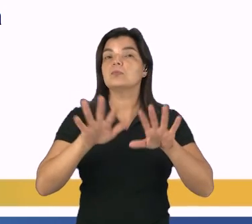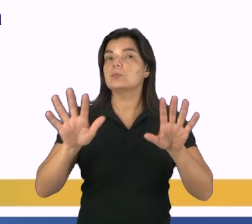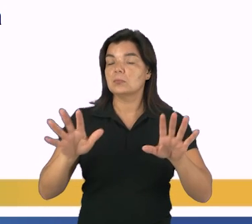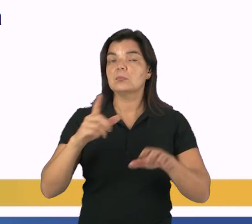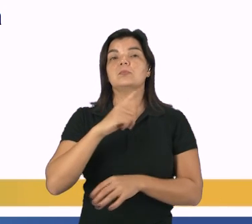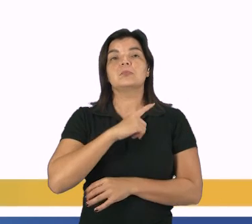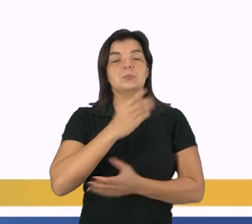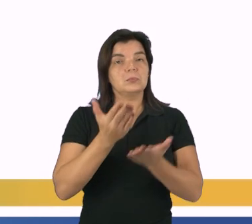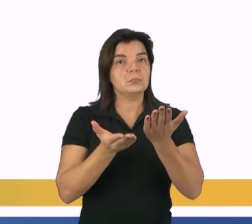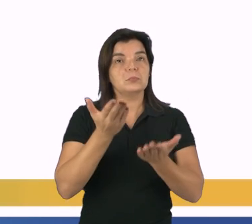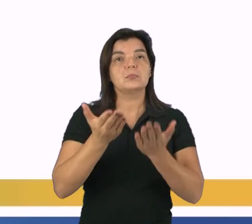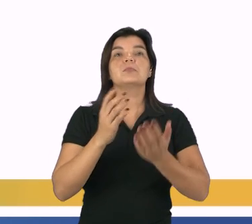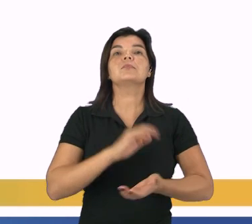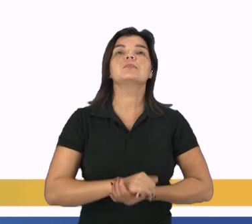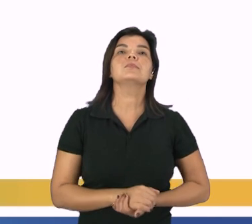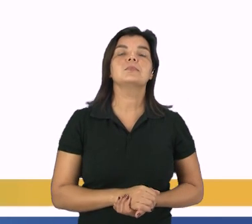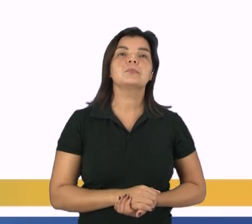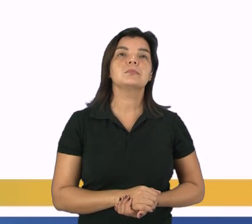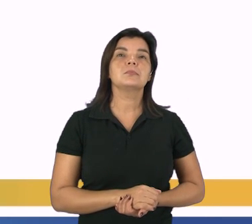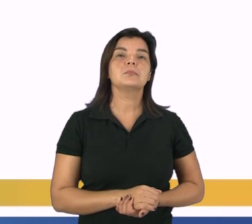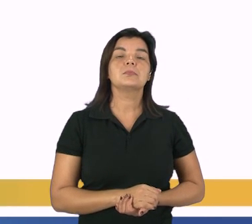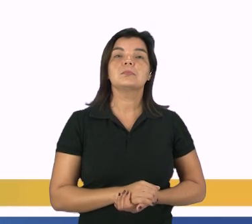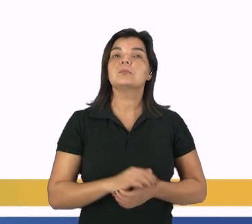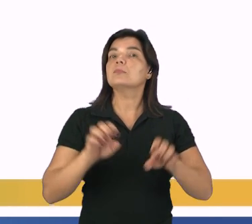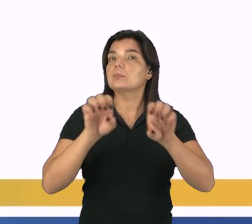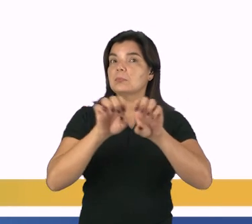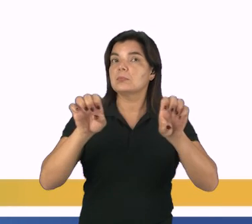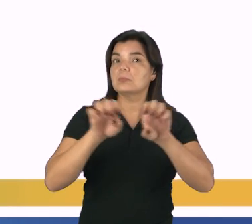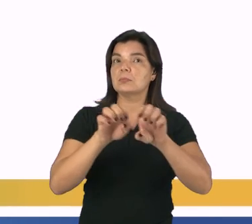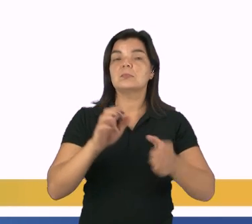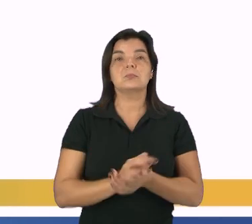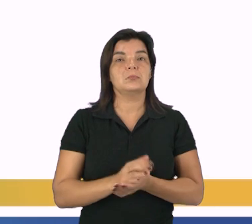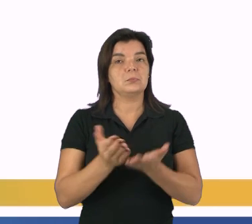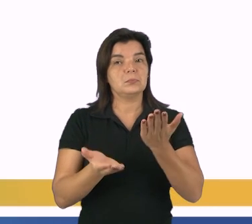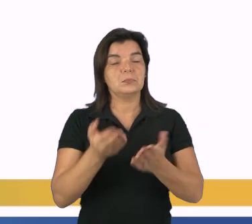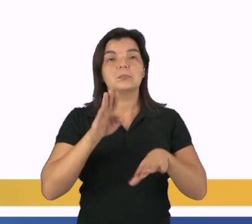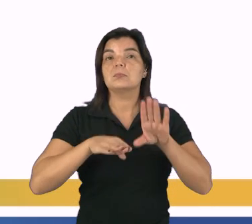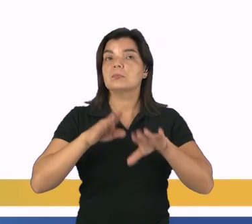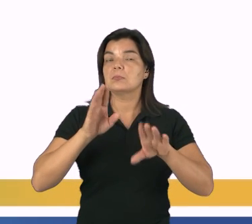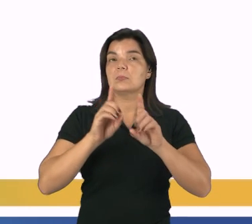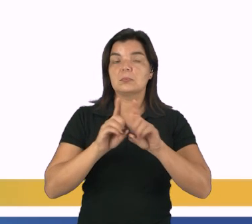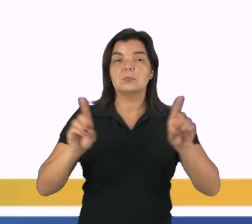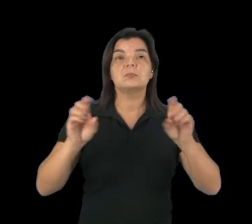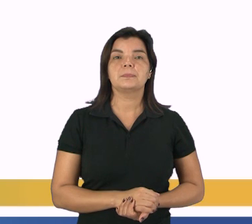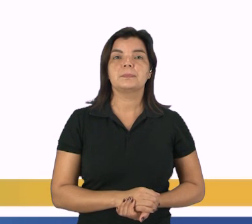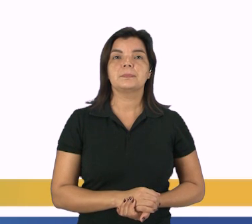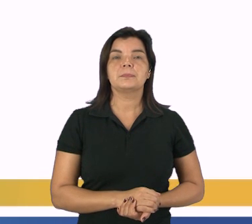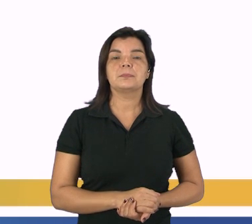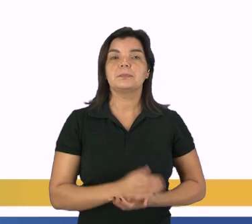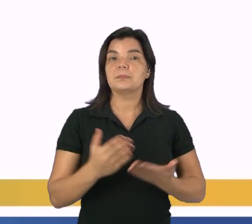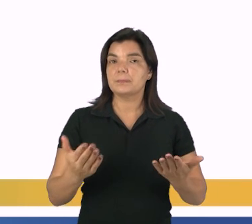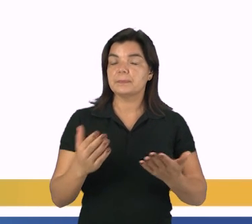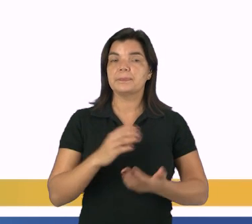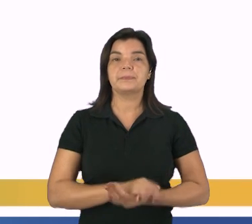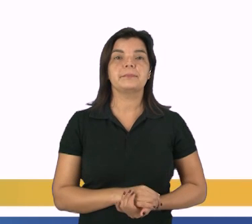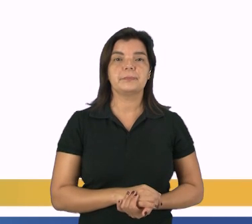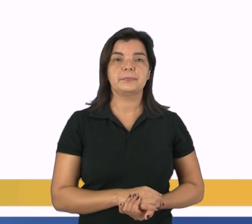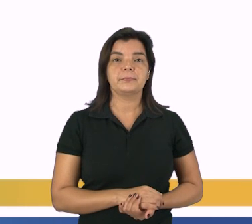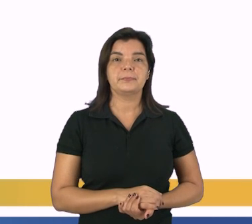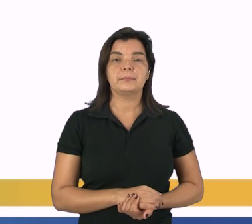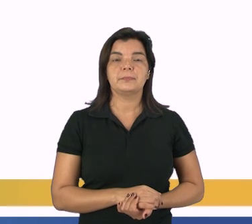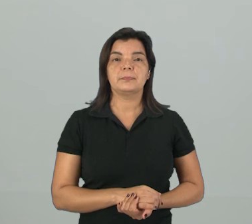B, tá? A gravidade ainda estaria em equilíbrio com a força eletrostática e as partículas de poeira